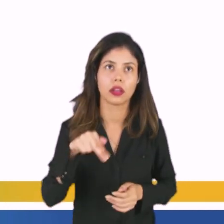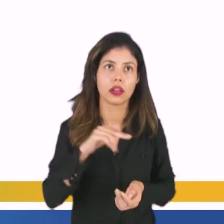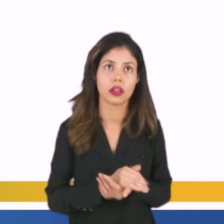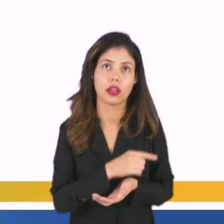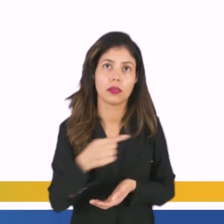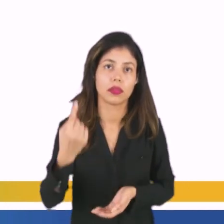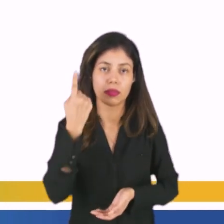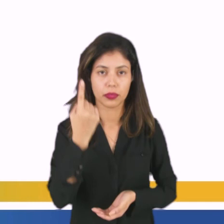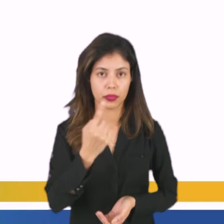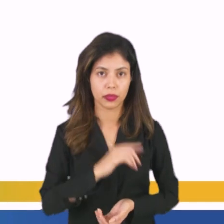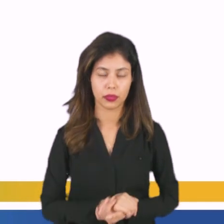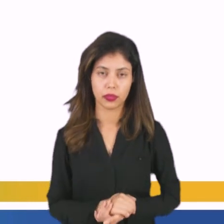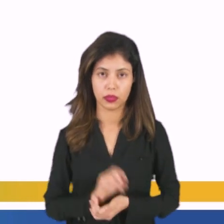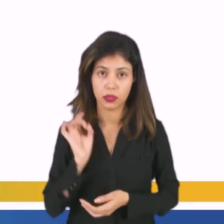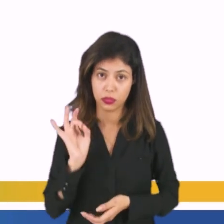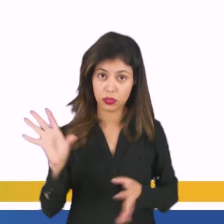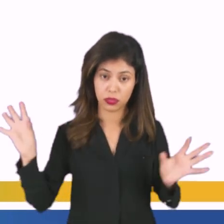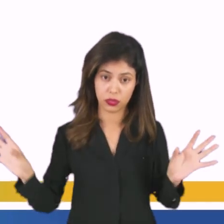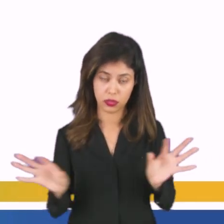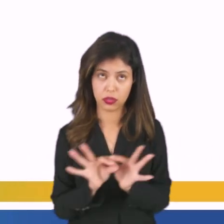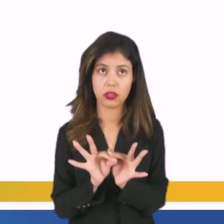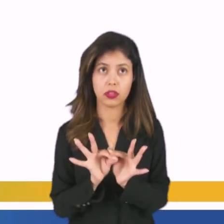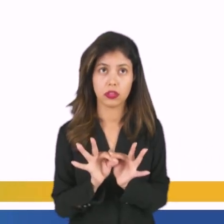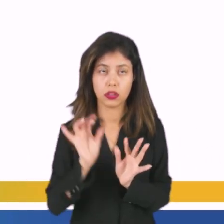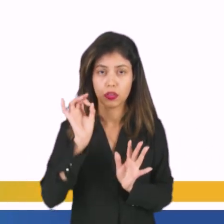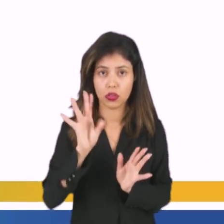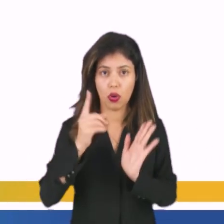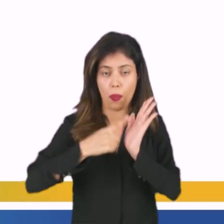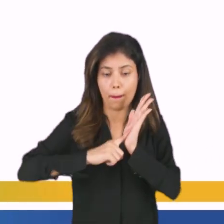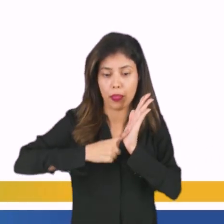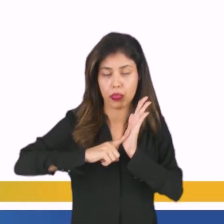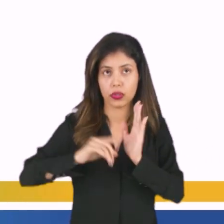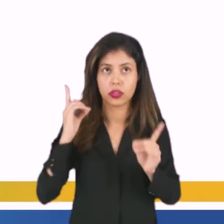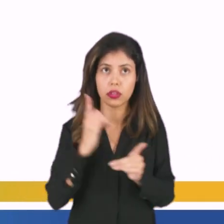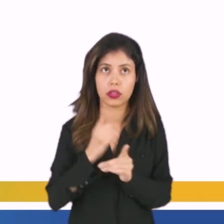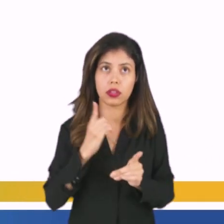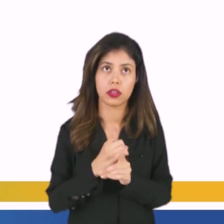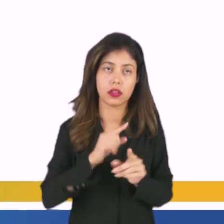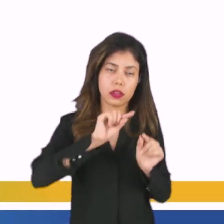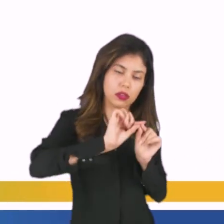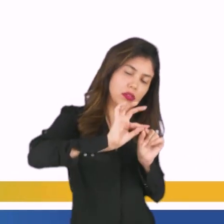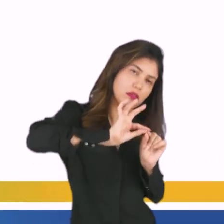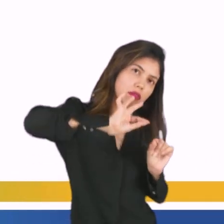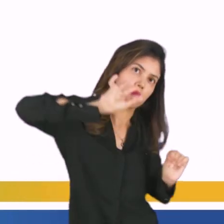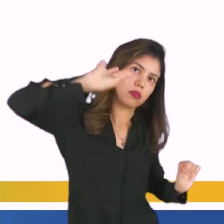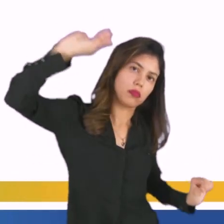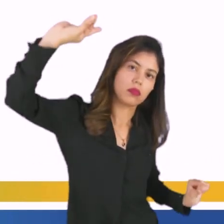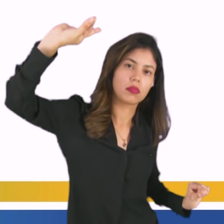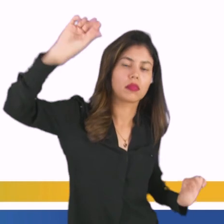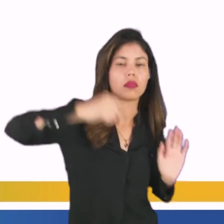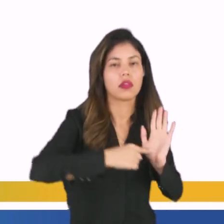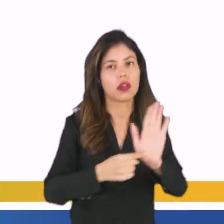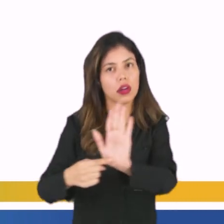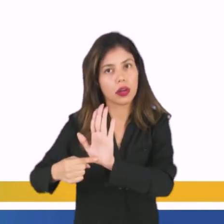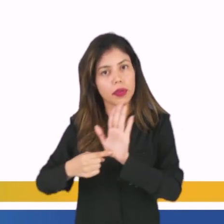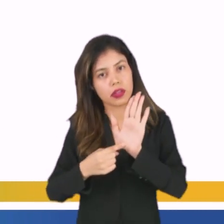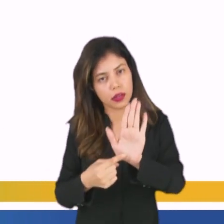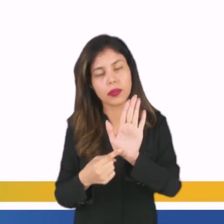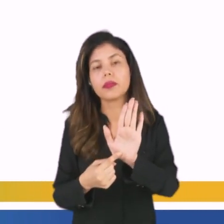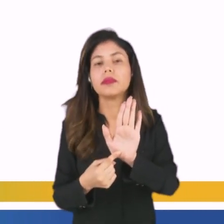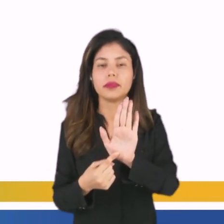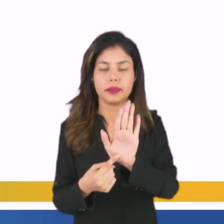a 2n menos 1. Basta ligar os pontos que nós encontramos e aí nós vamos ter a